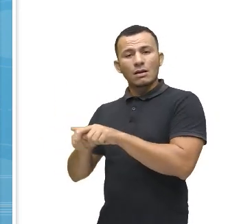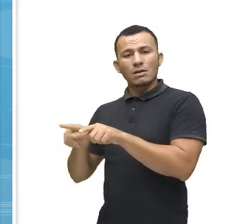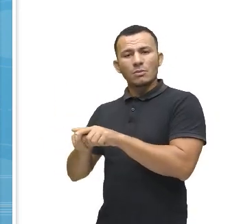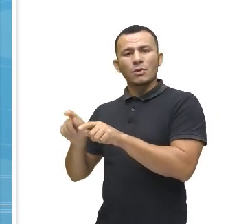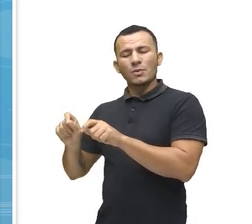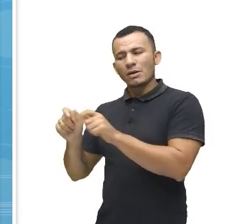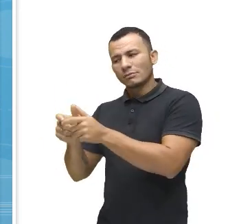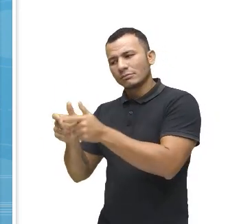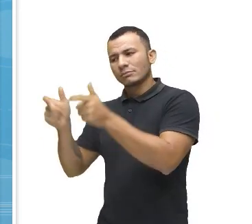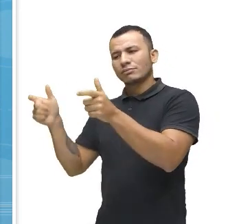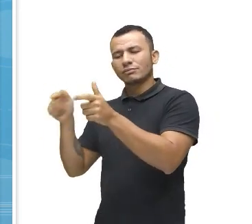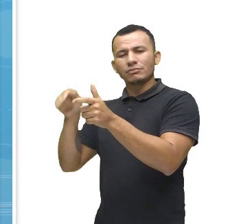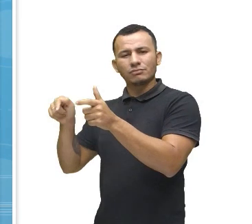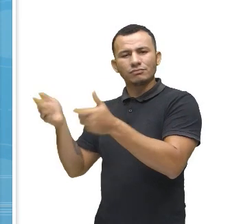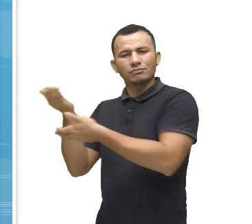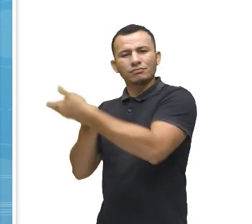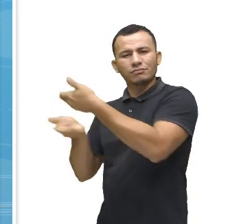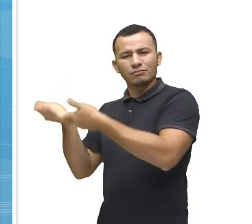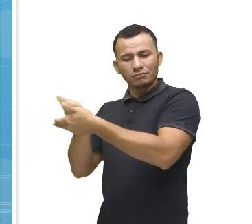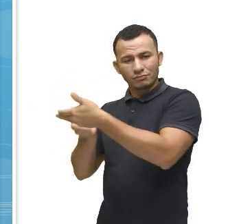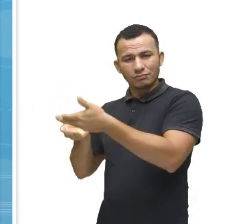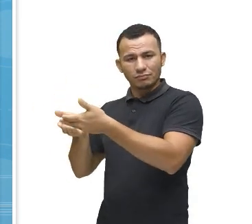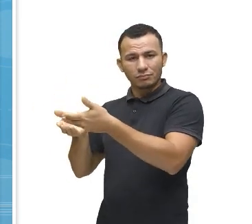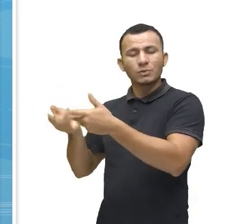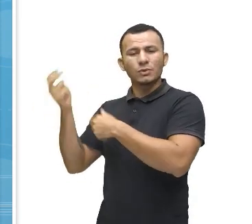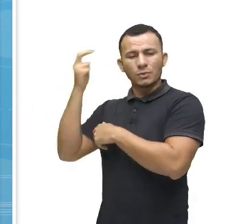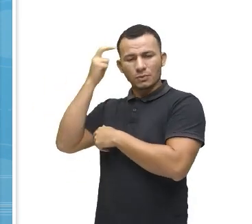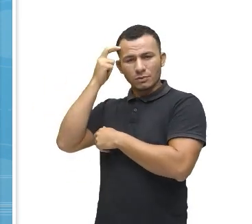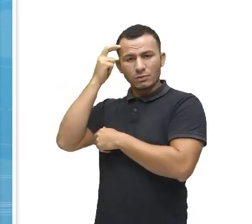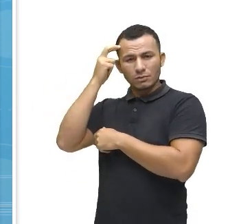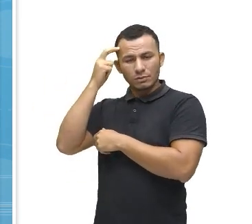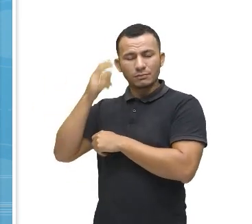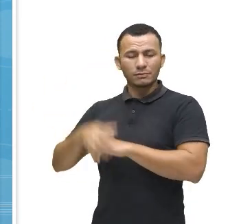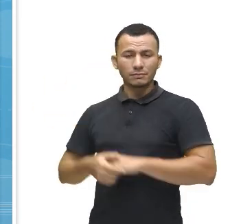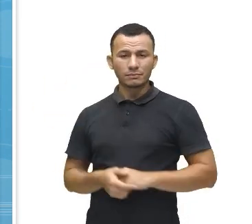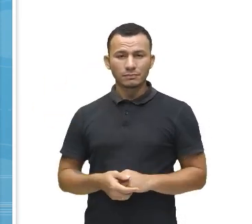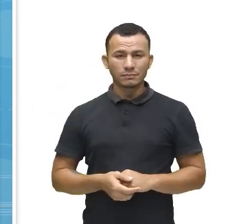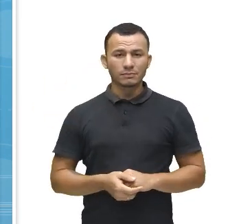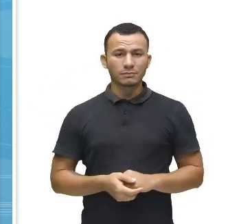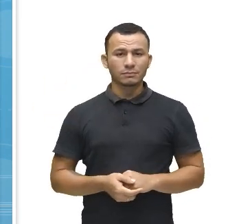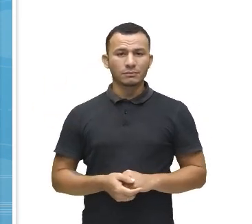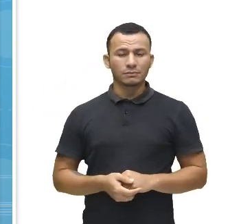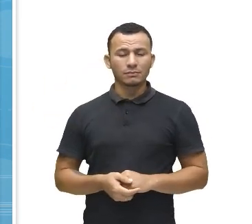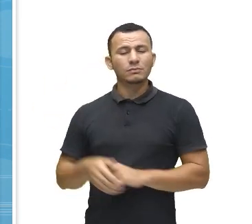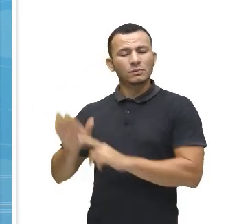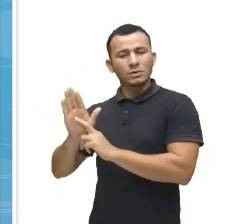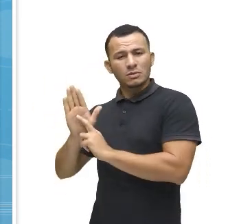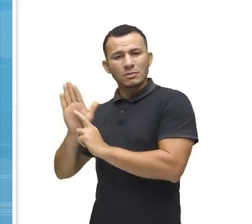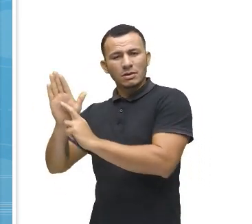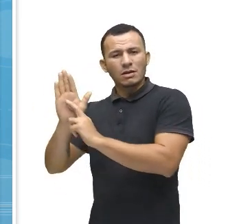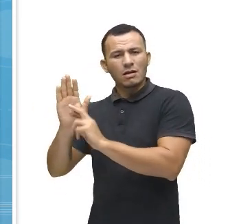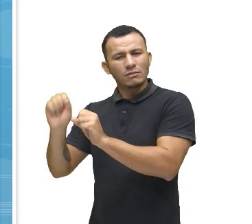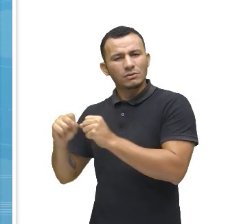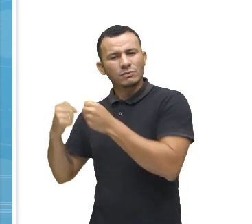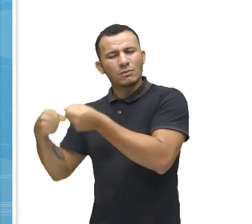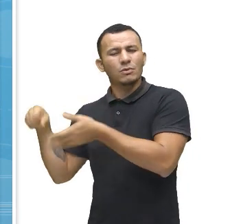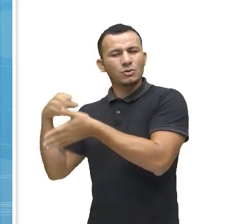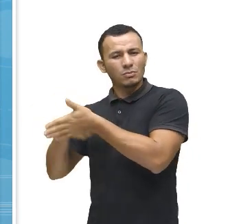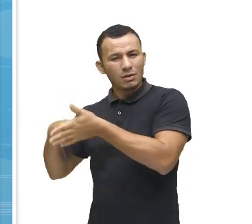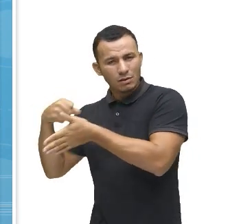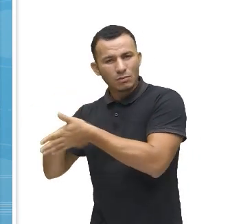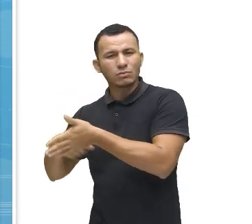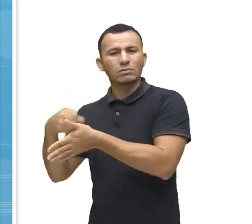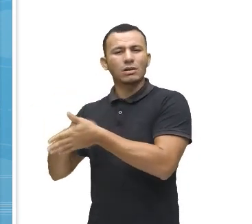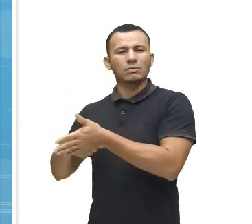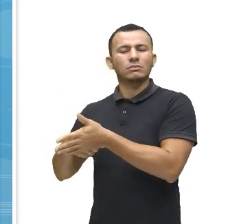cosmovisão africana e os laços de famílias perdidos com a escravização. Representava uma forma de resistência, uma